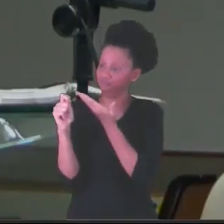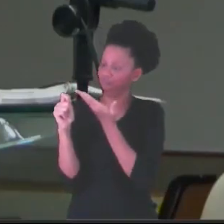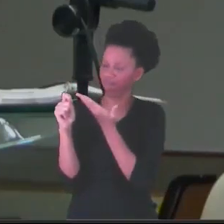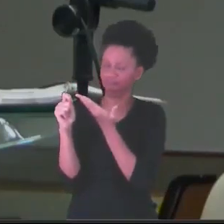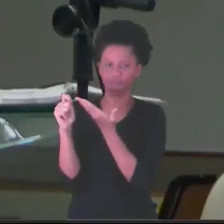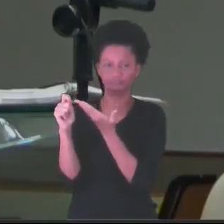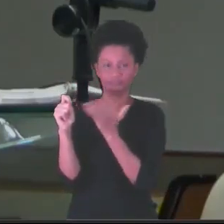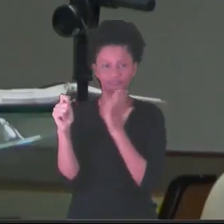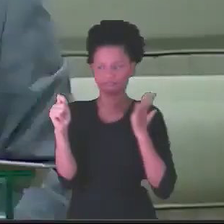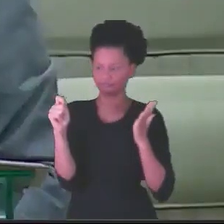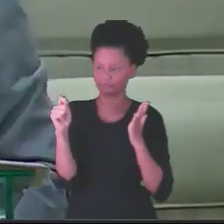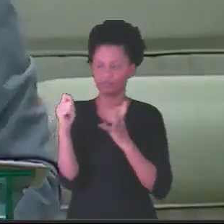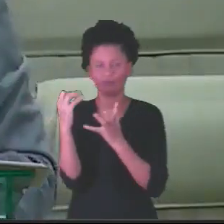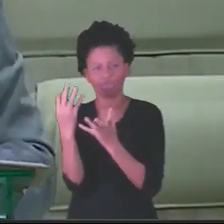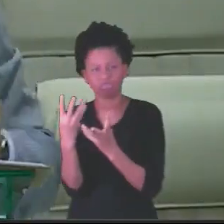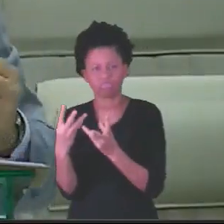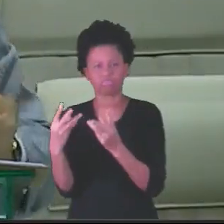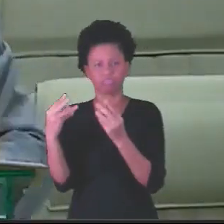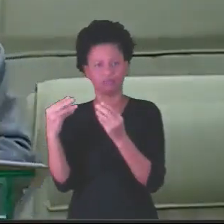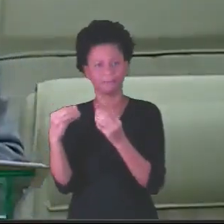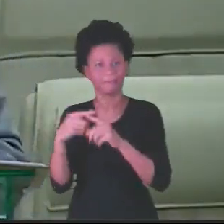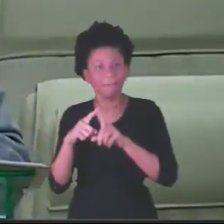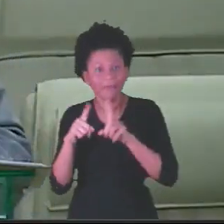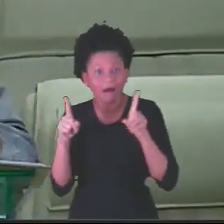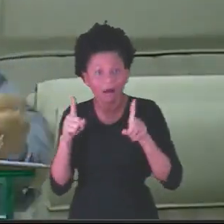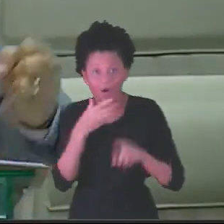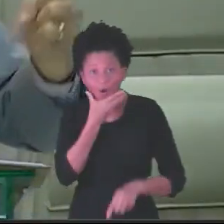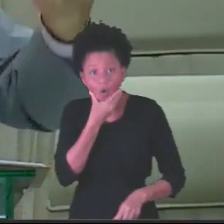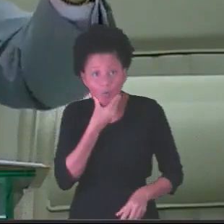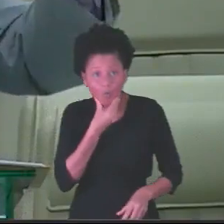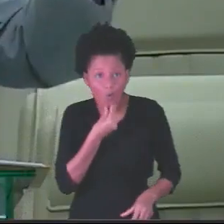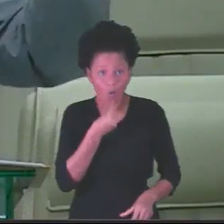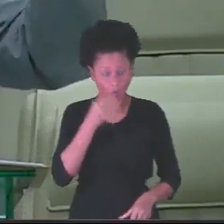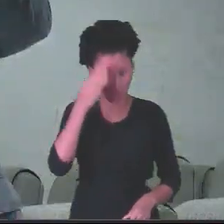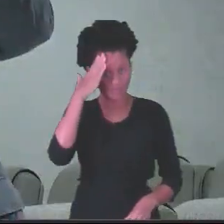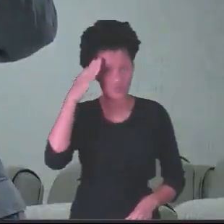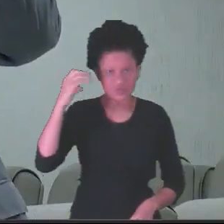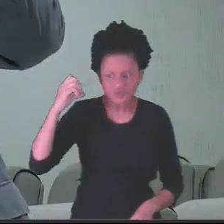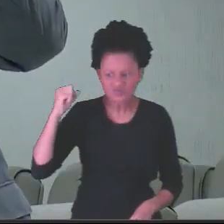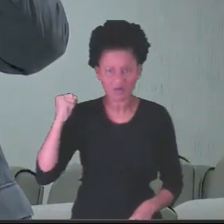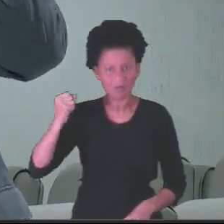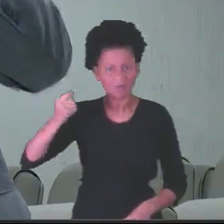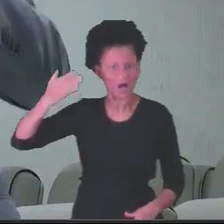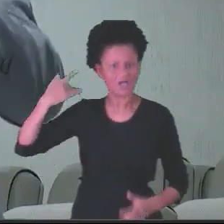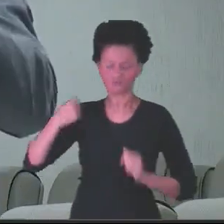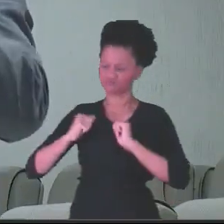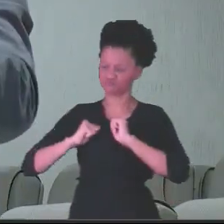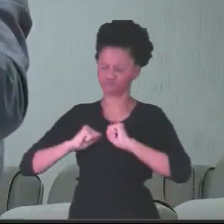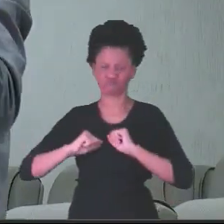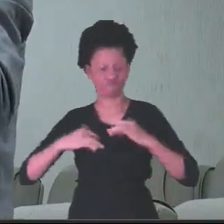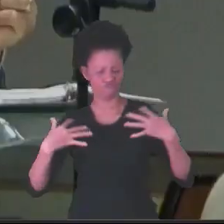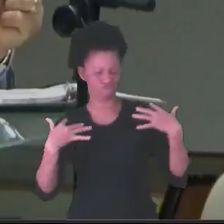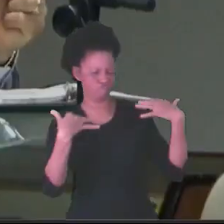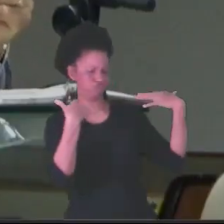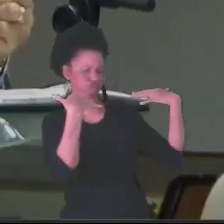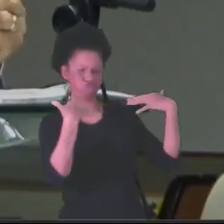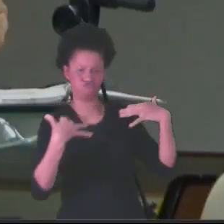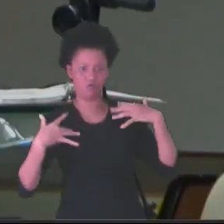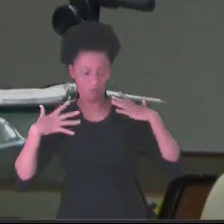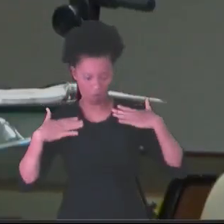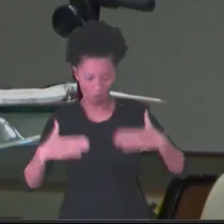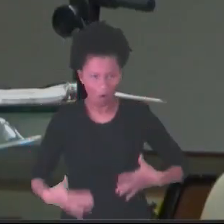salomão em toda a sua glória se vestiu como algum desses